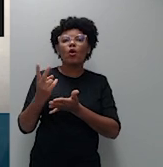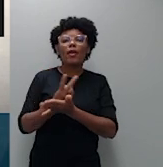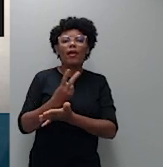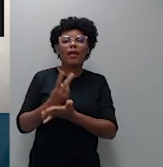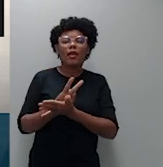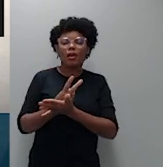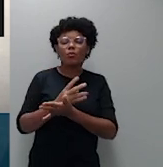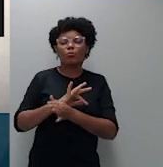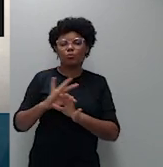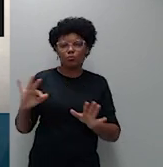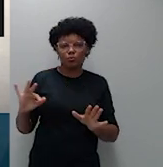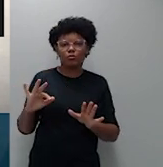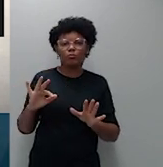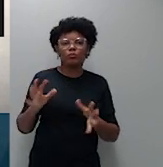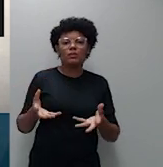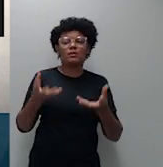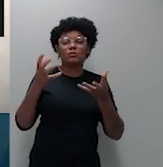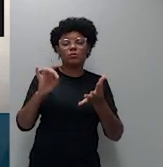prisão